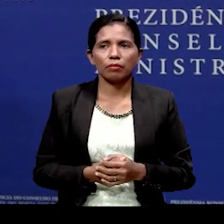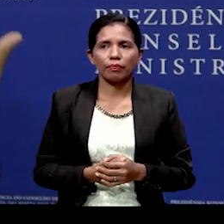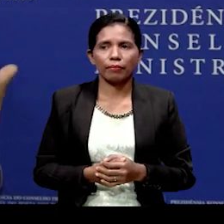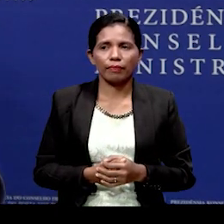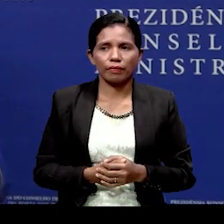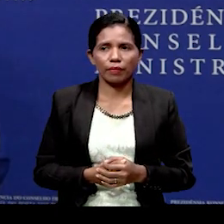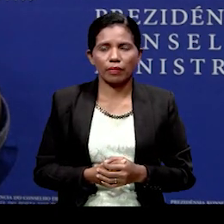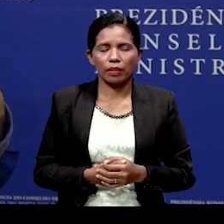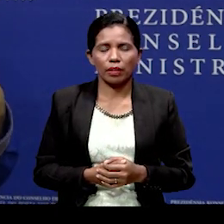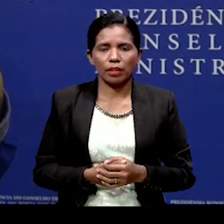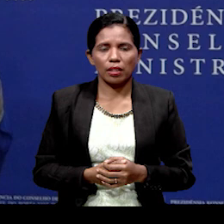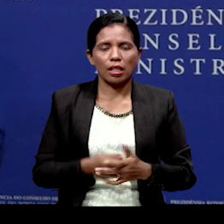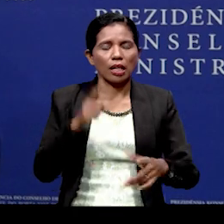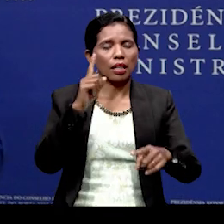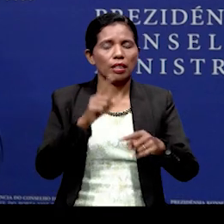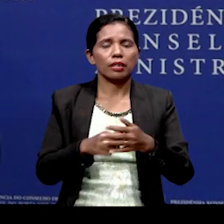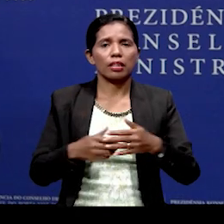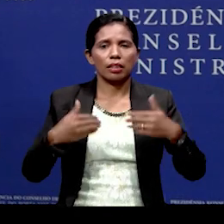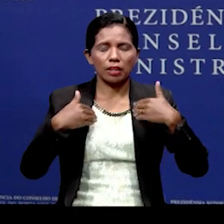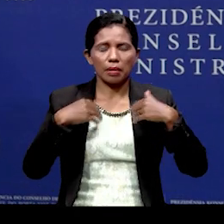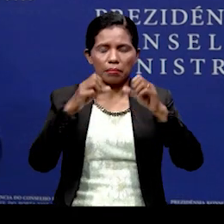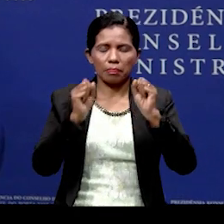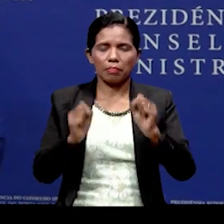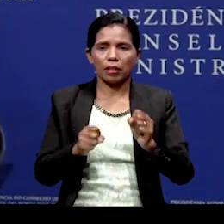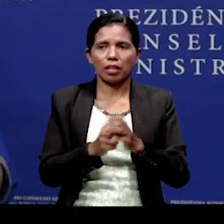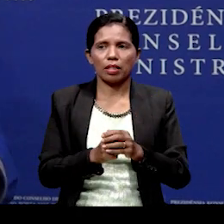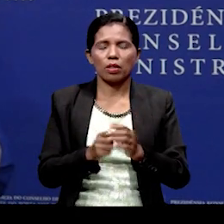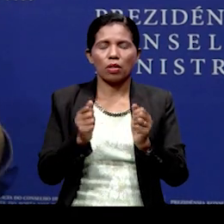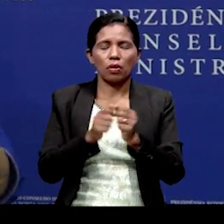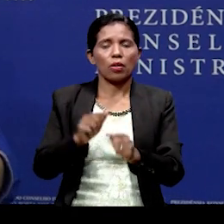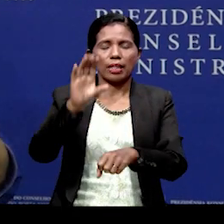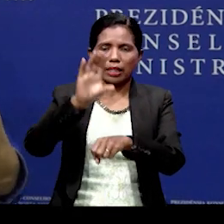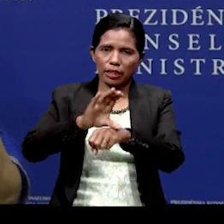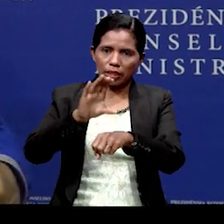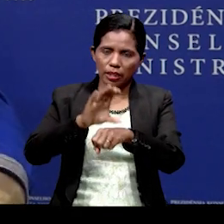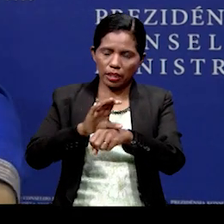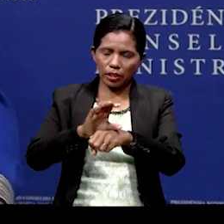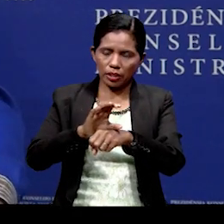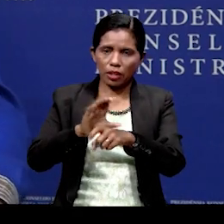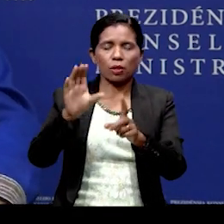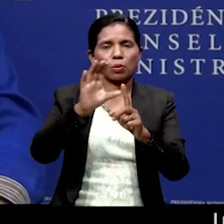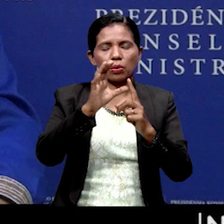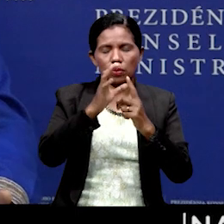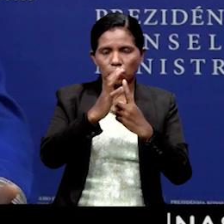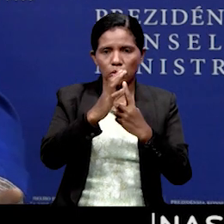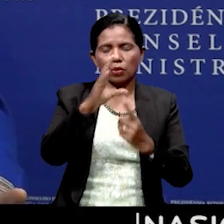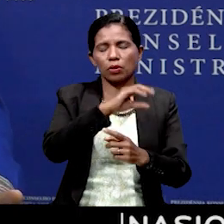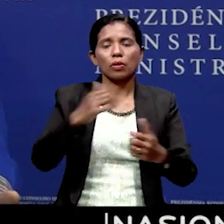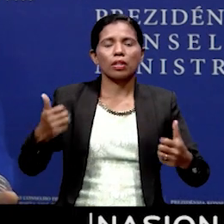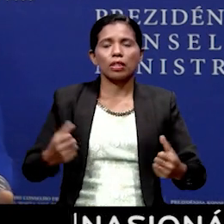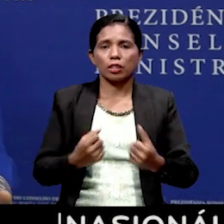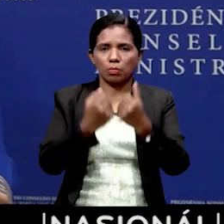permite evento sira evento sira com natureza religioso, social, cultural, no desporto